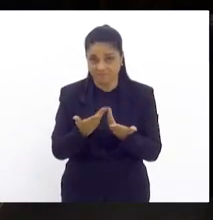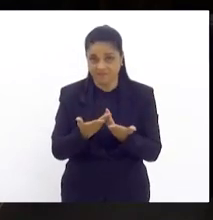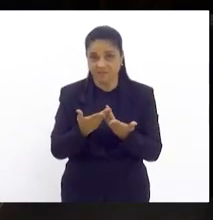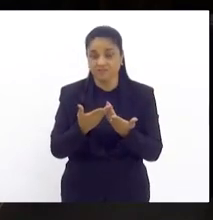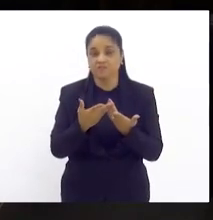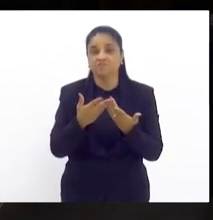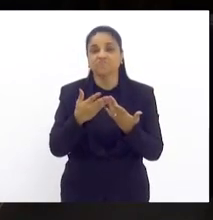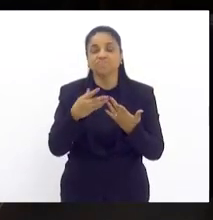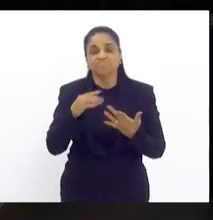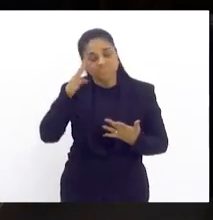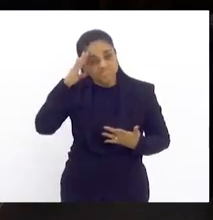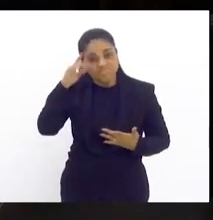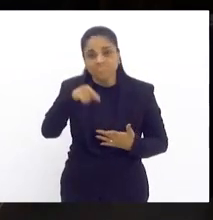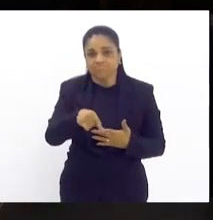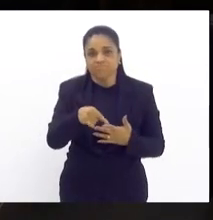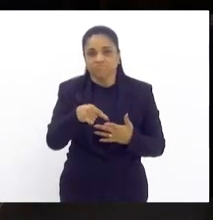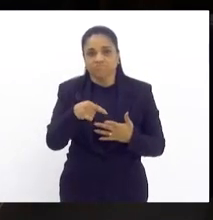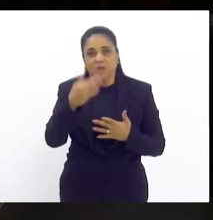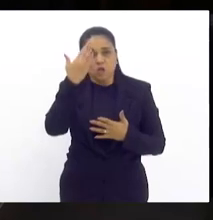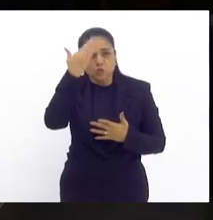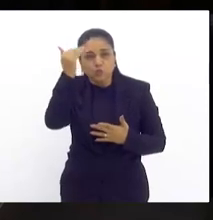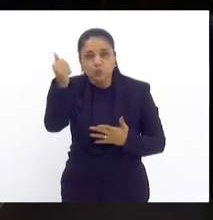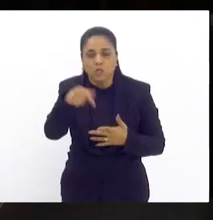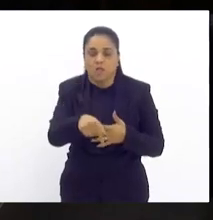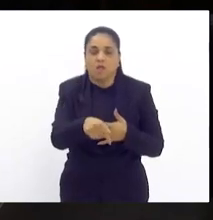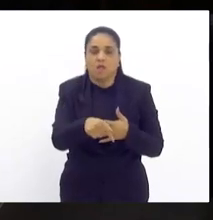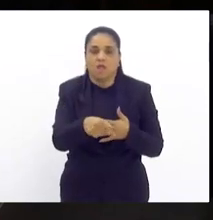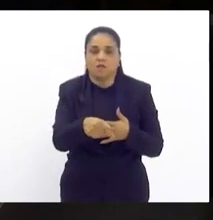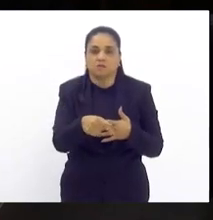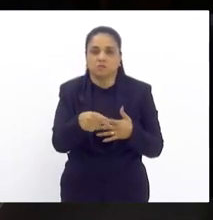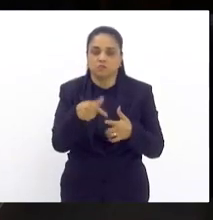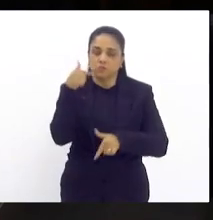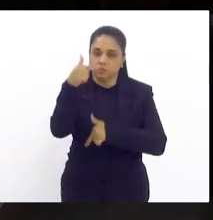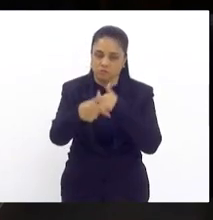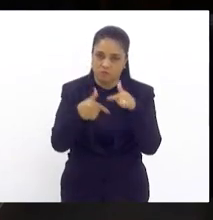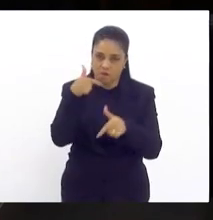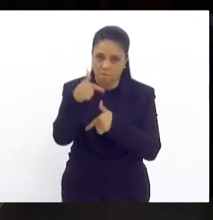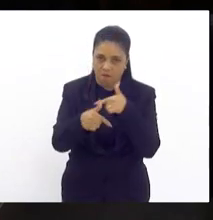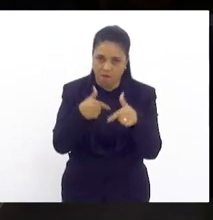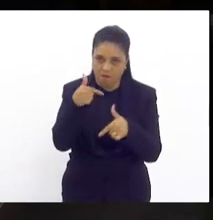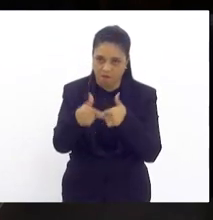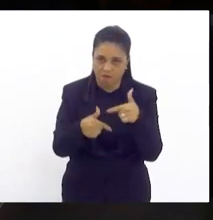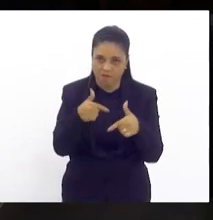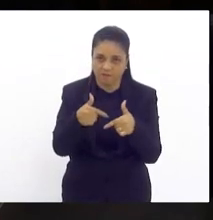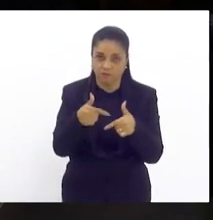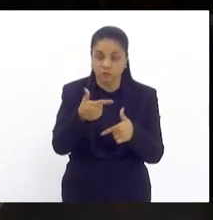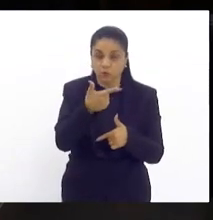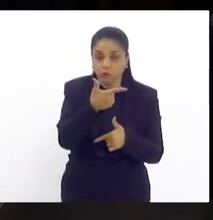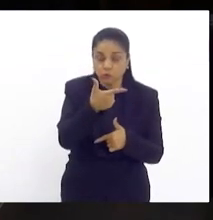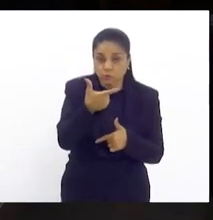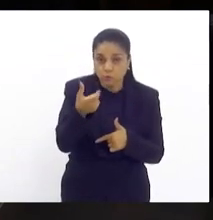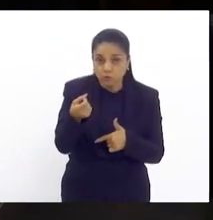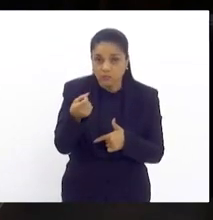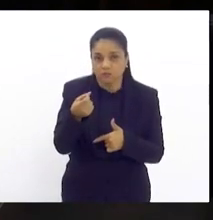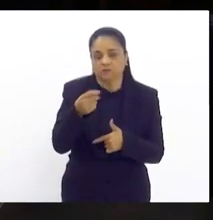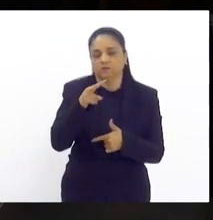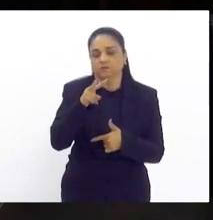pontos cruciais para o sucesso da nossa missão. Mais de 200 vítimas foram contabilizadas.